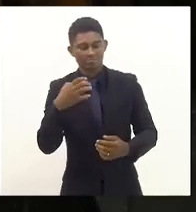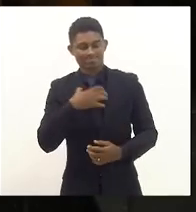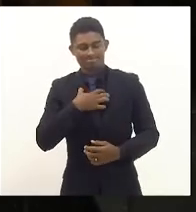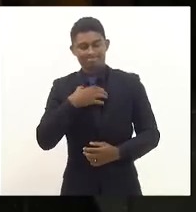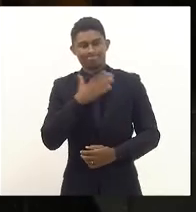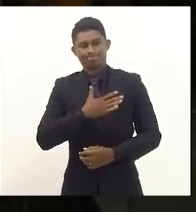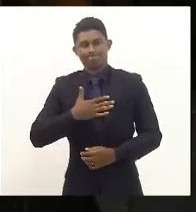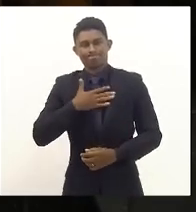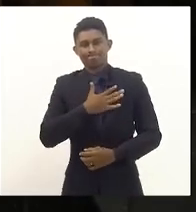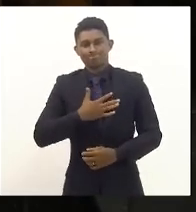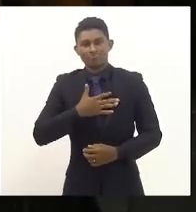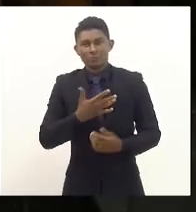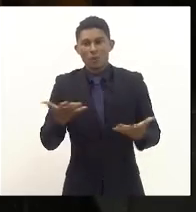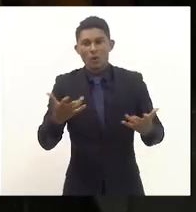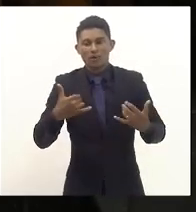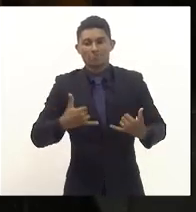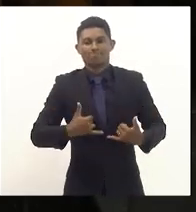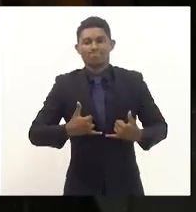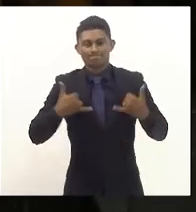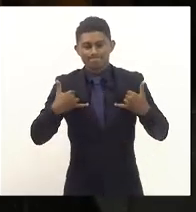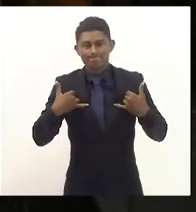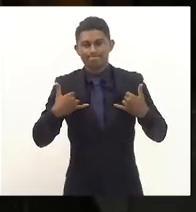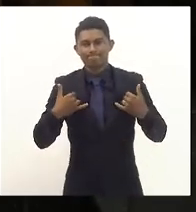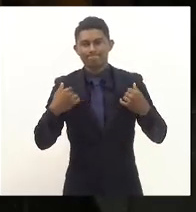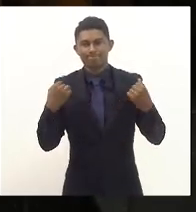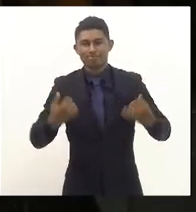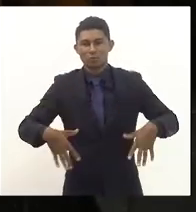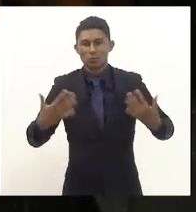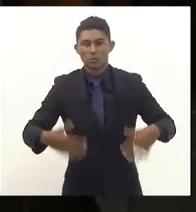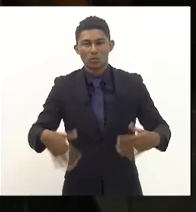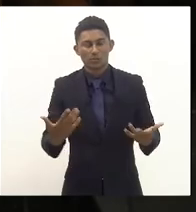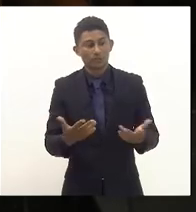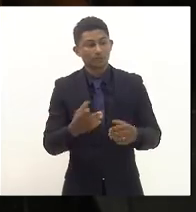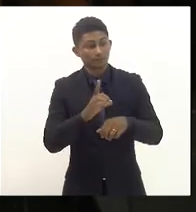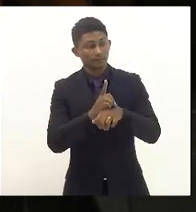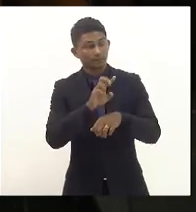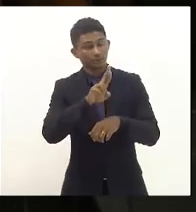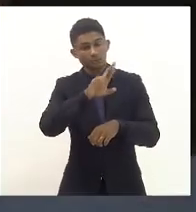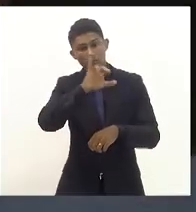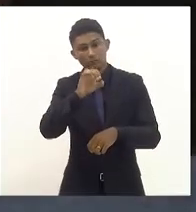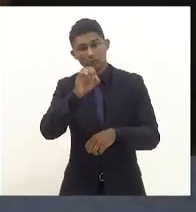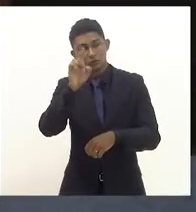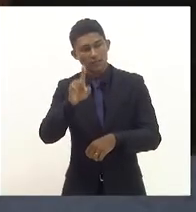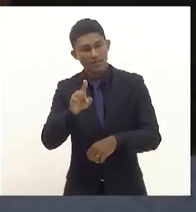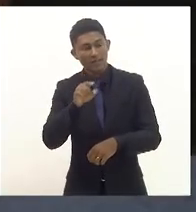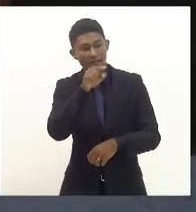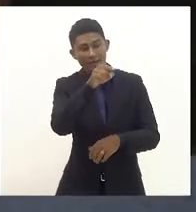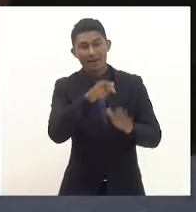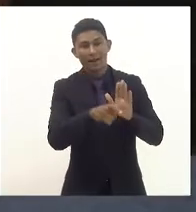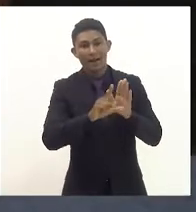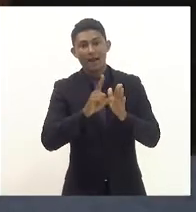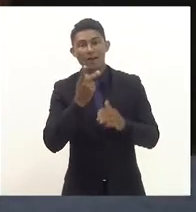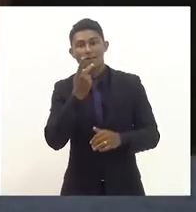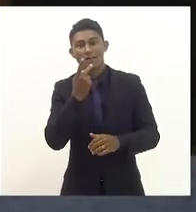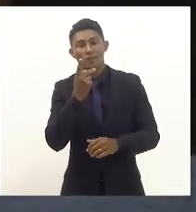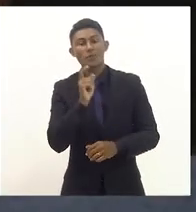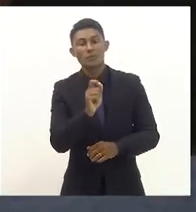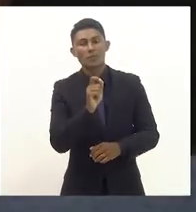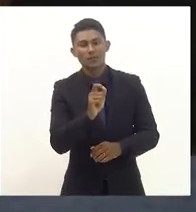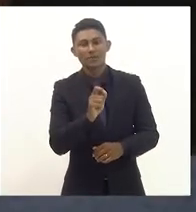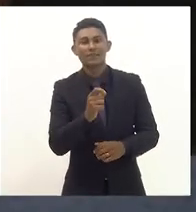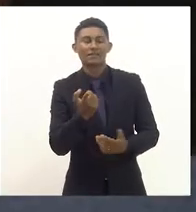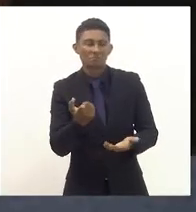e Honra na data de hoje Rua Doutor José Eduardo gussem mencionou méritos